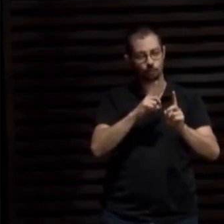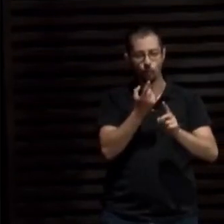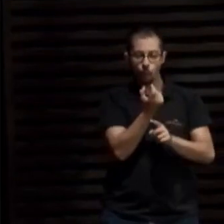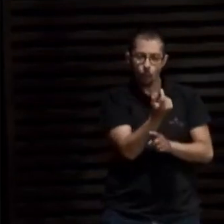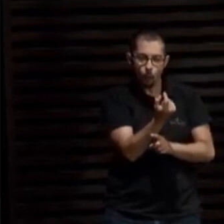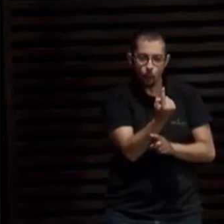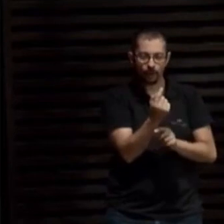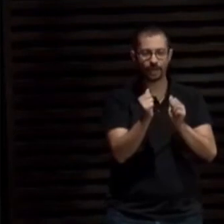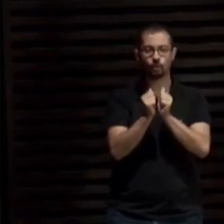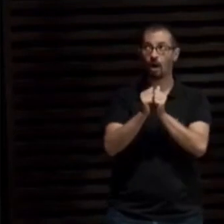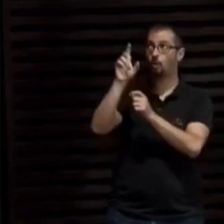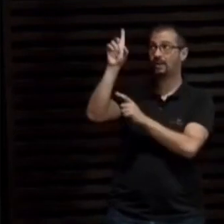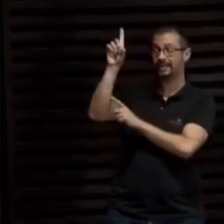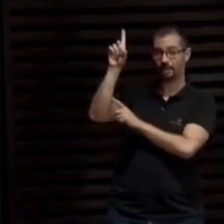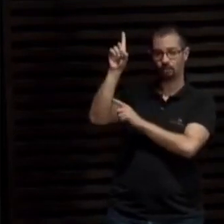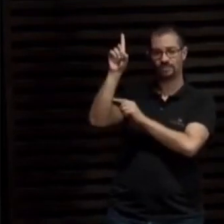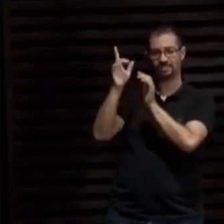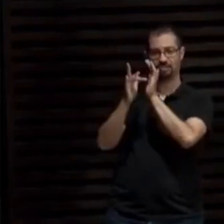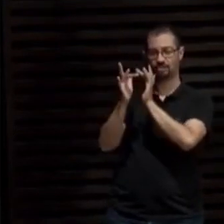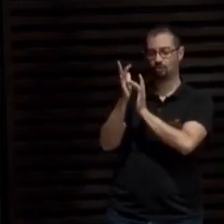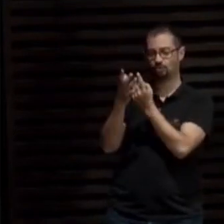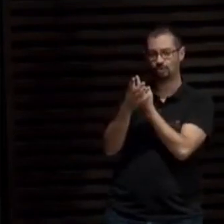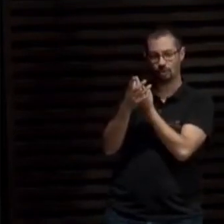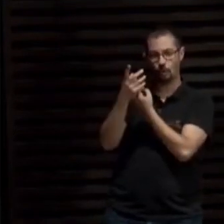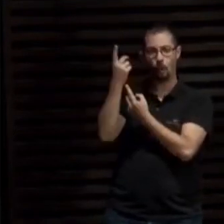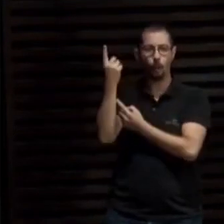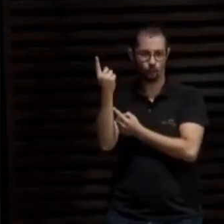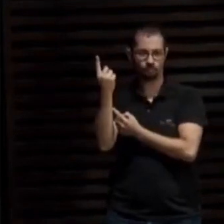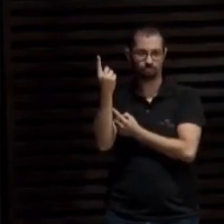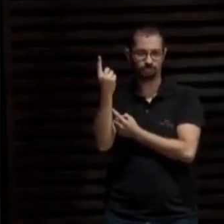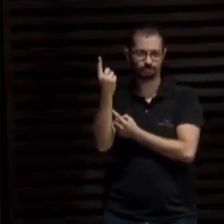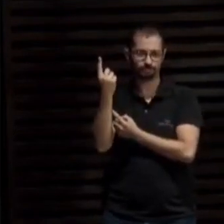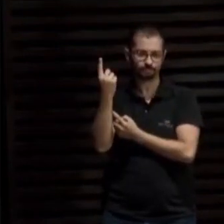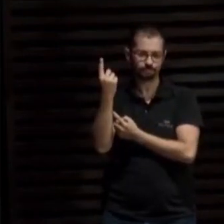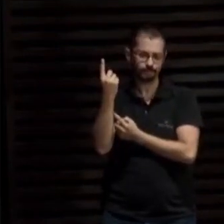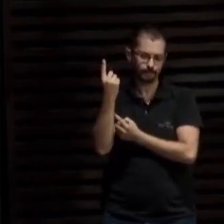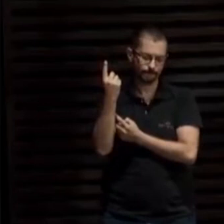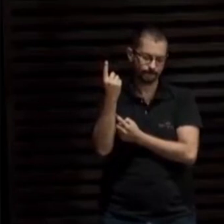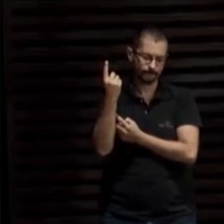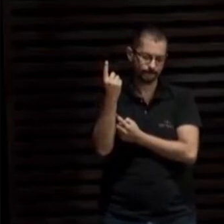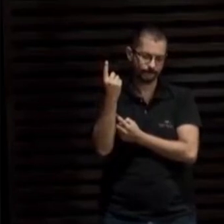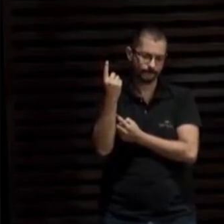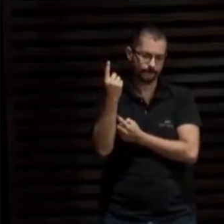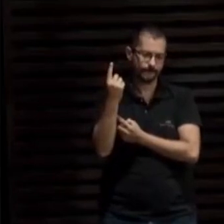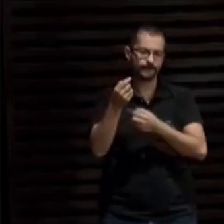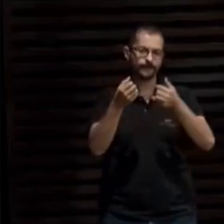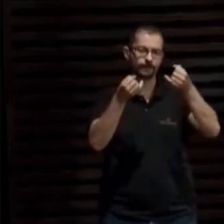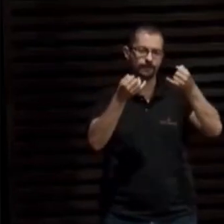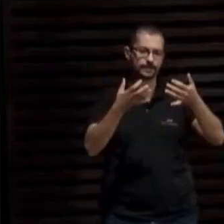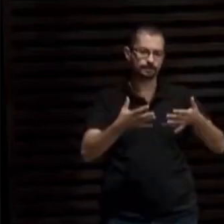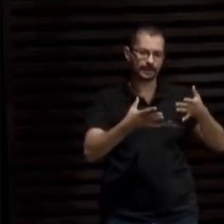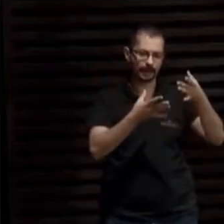aqui também a dar um entendimento que me parece mais conveniente ou